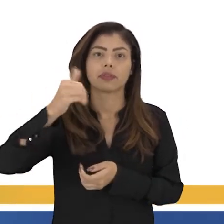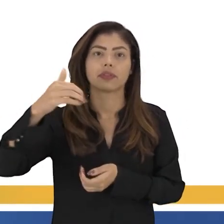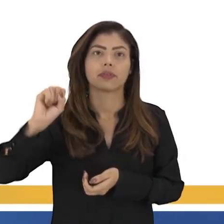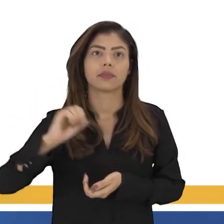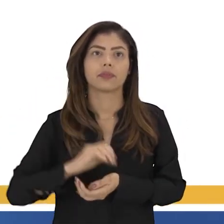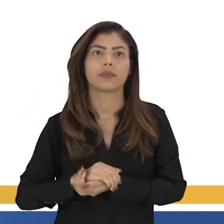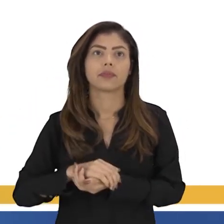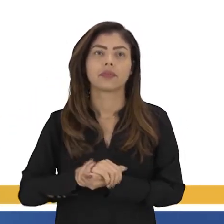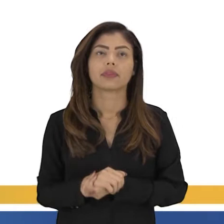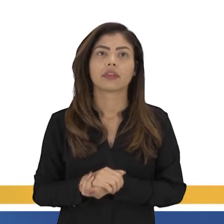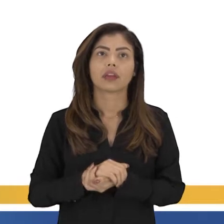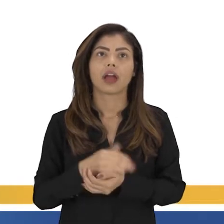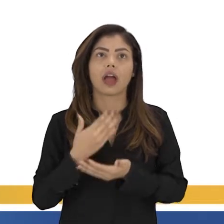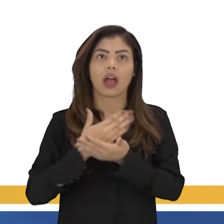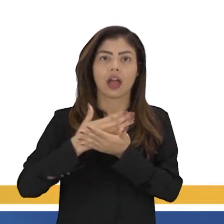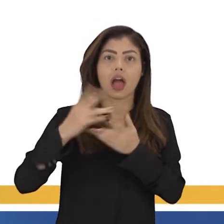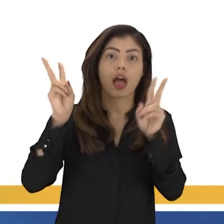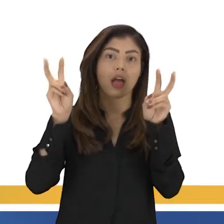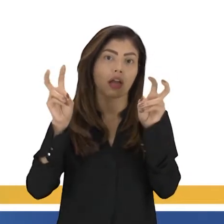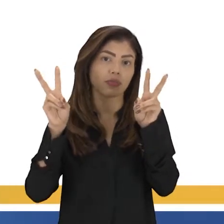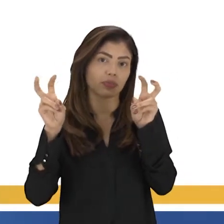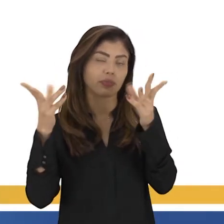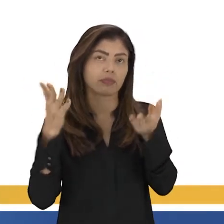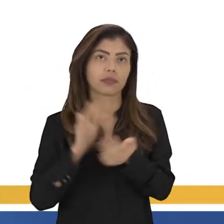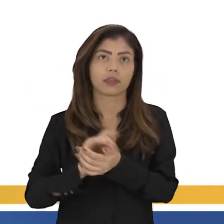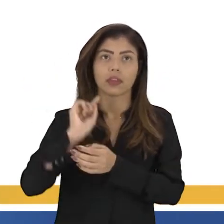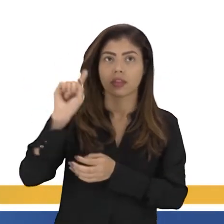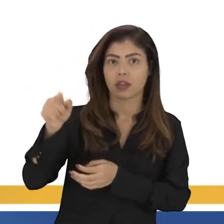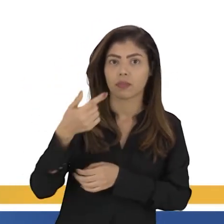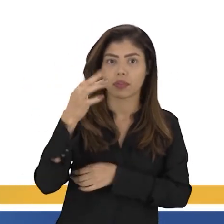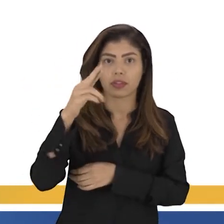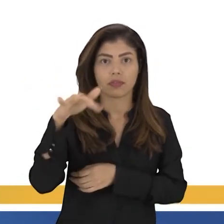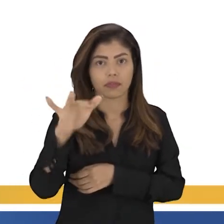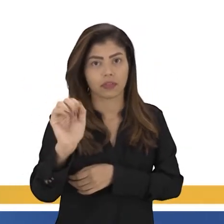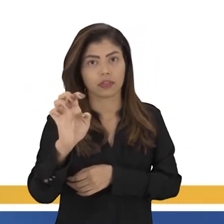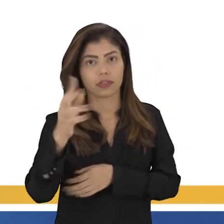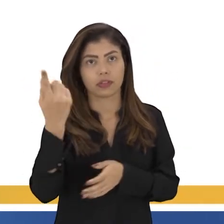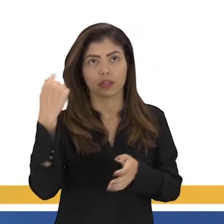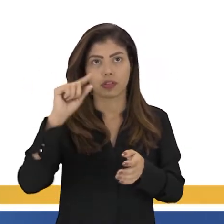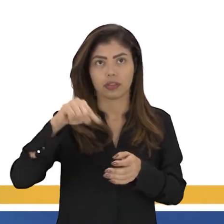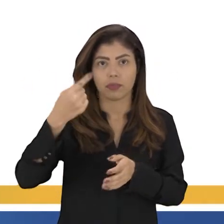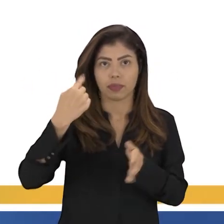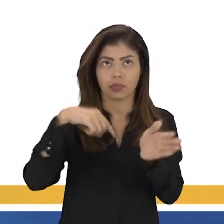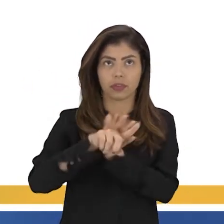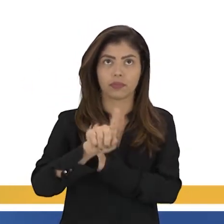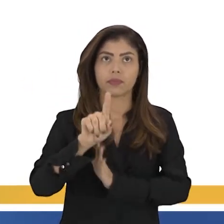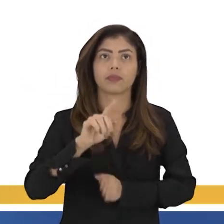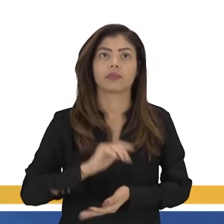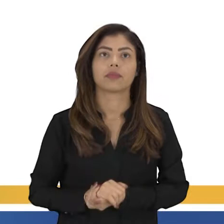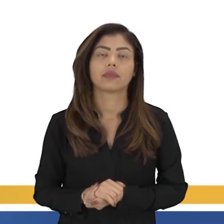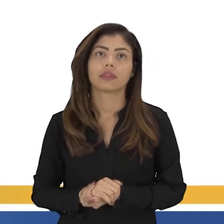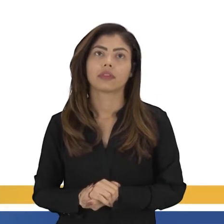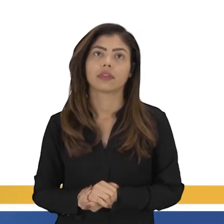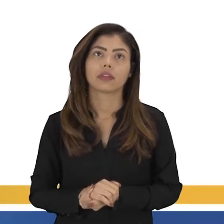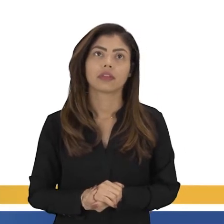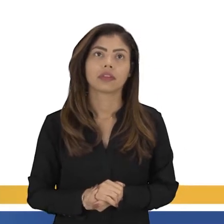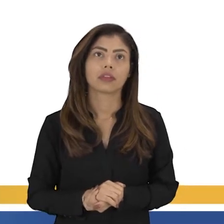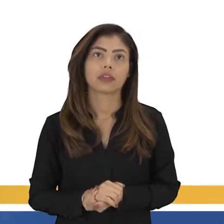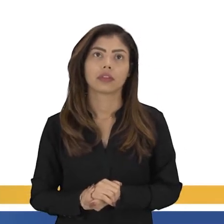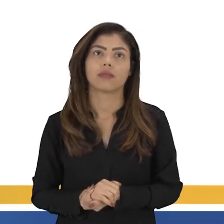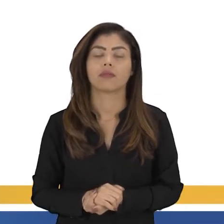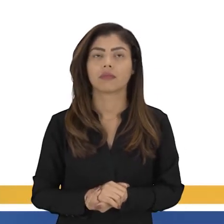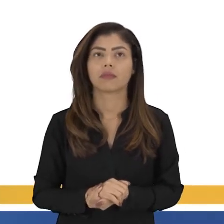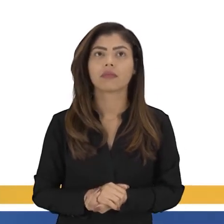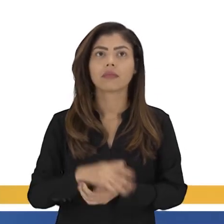Vamos ler o título, a fonte, depois a gente lê as perguntas. In this life, eu já sei que fala sobre essa